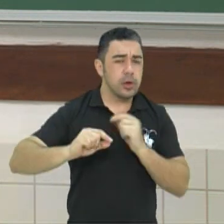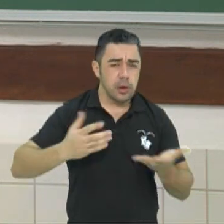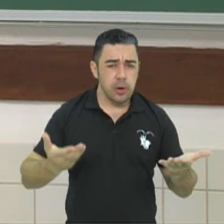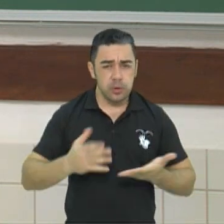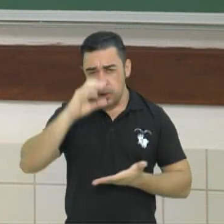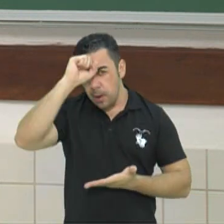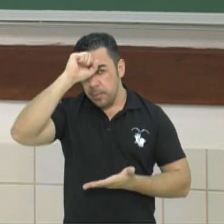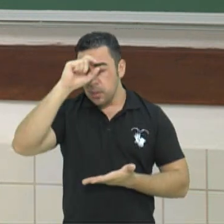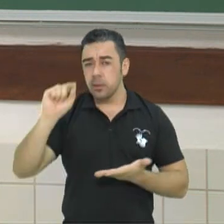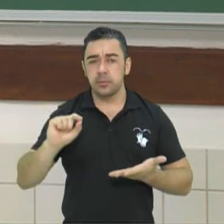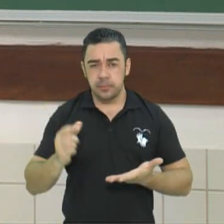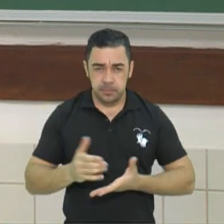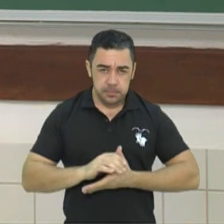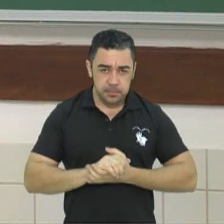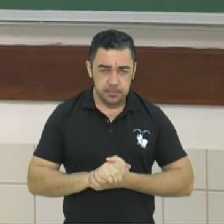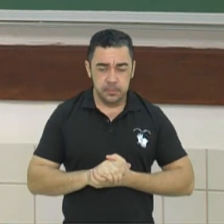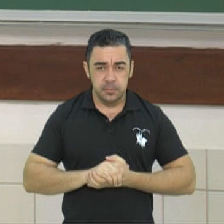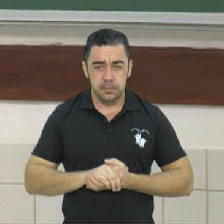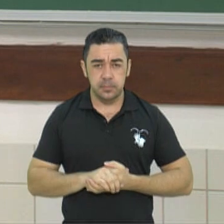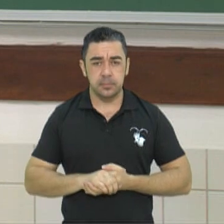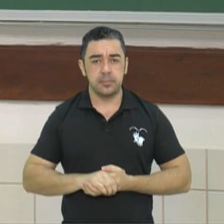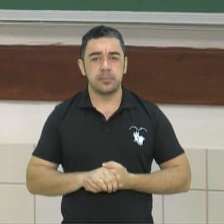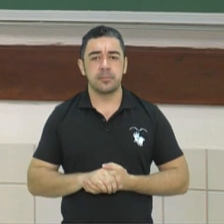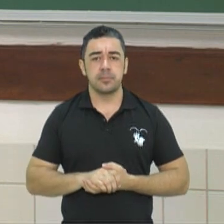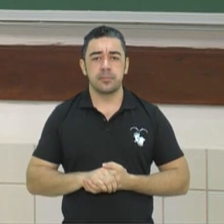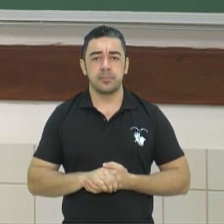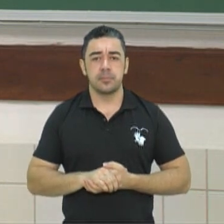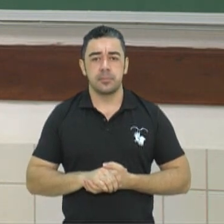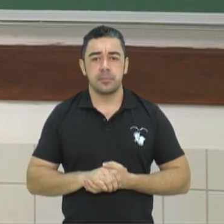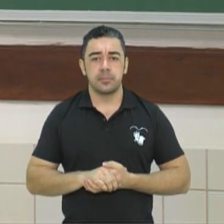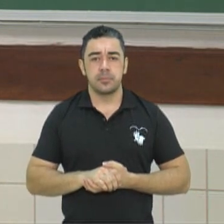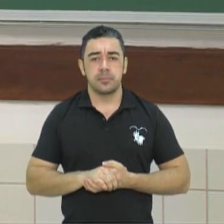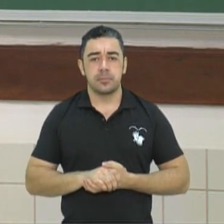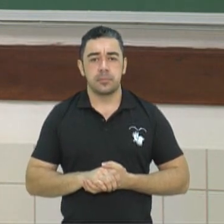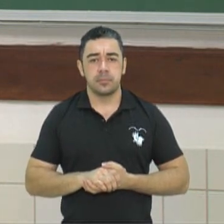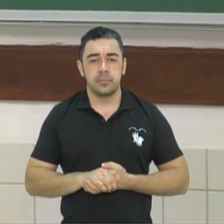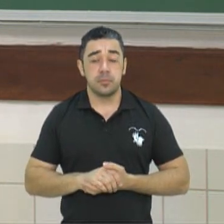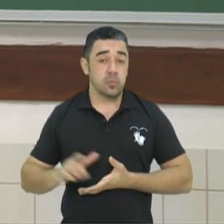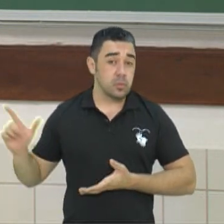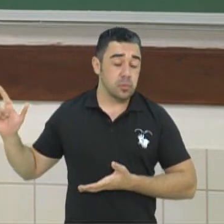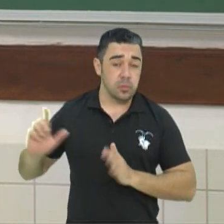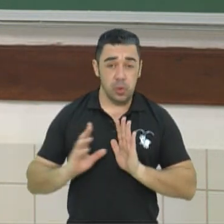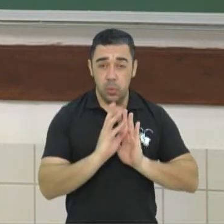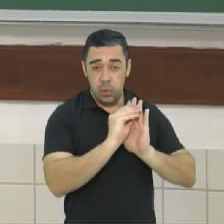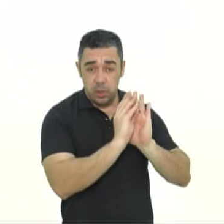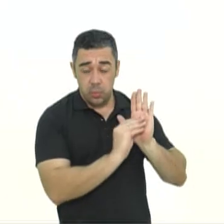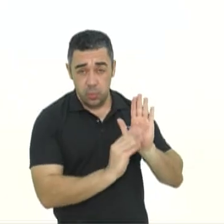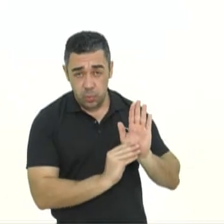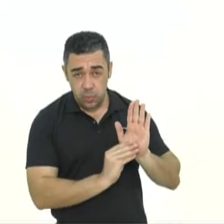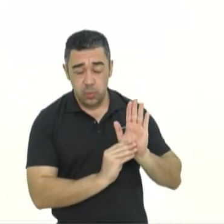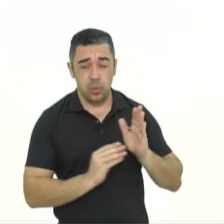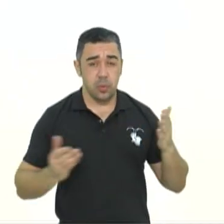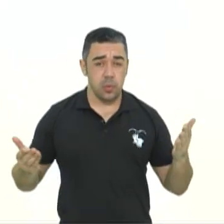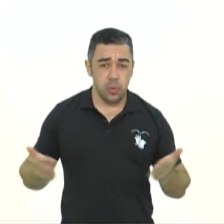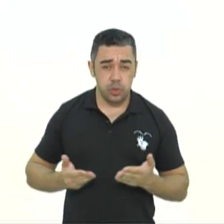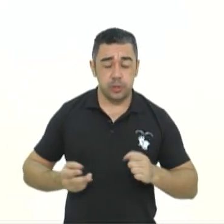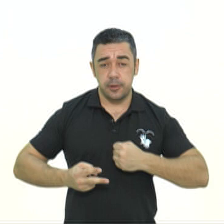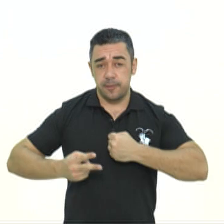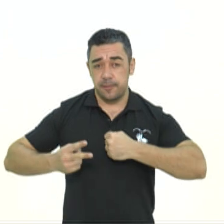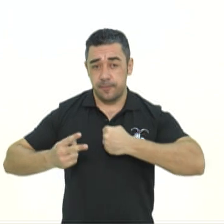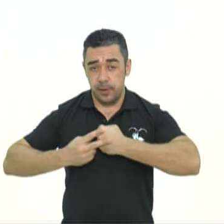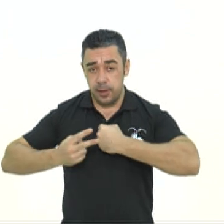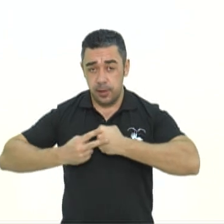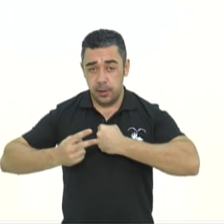que nós vamos trabalhar na aula de hoje. Valeu? Vamos lá. Então, os nossos conteúdos, tá bom? Hoje são